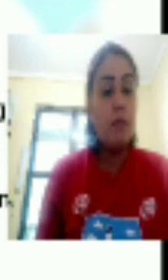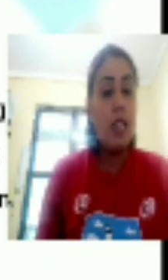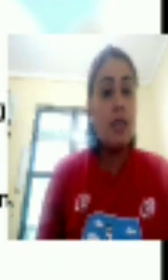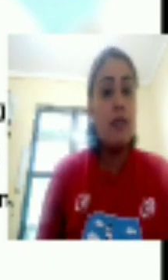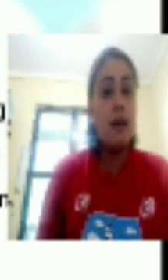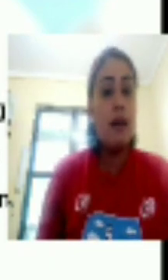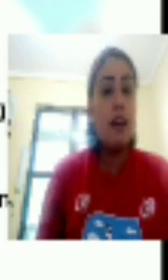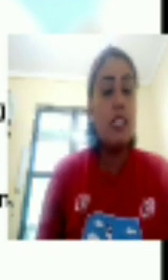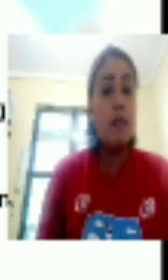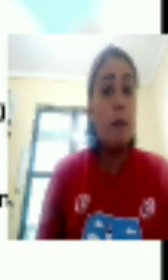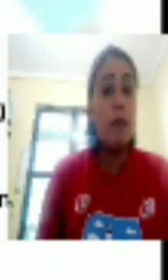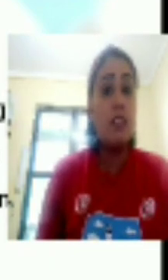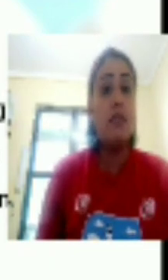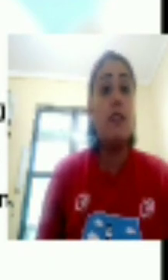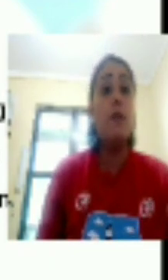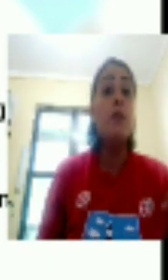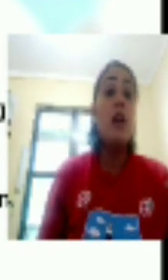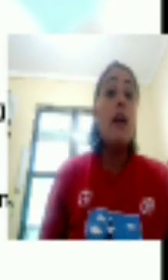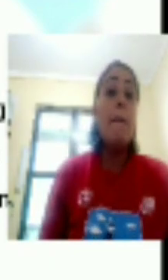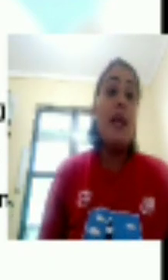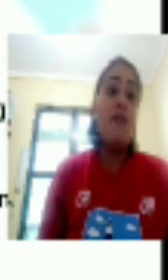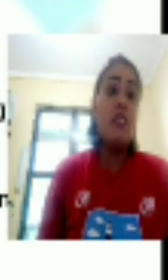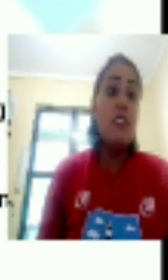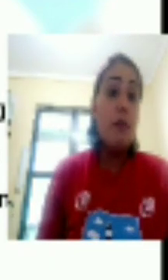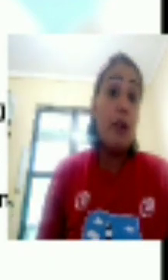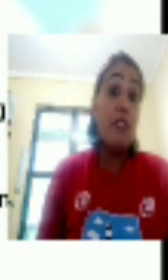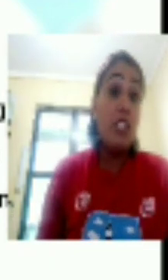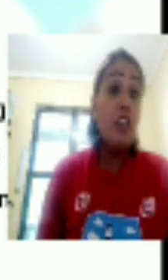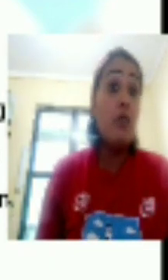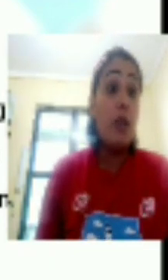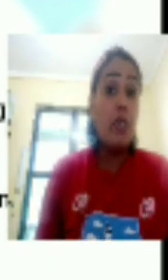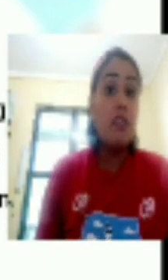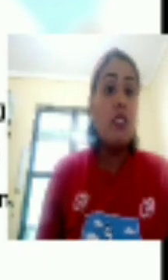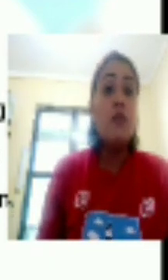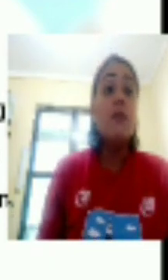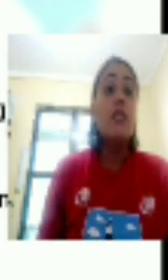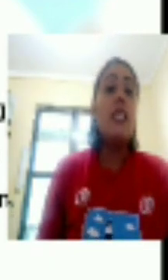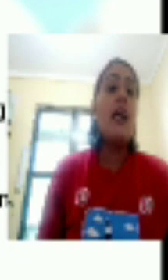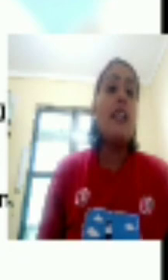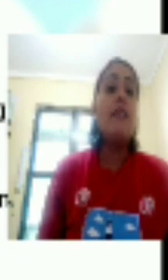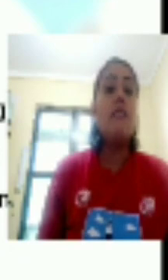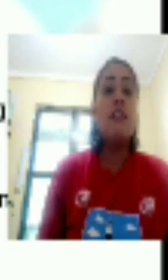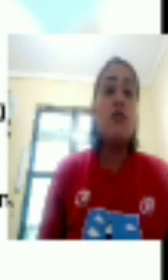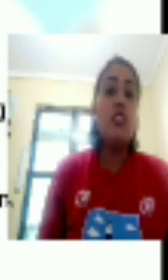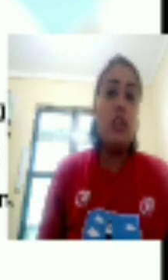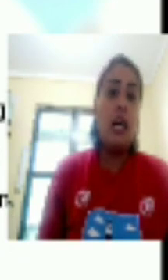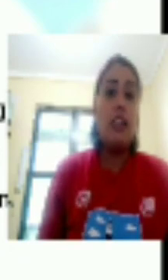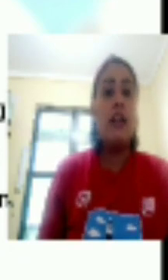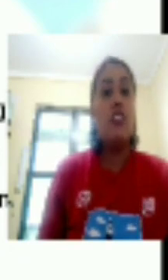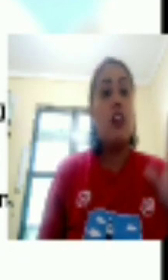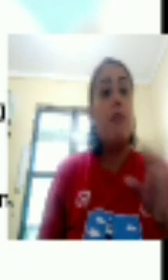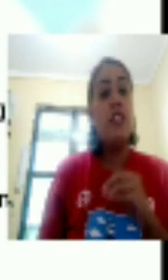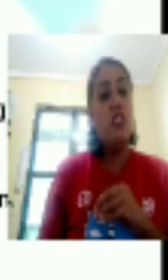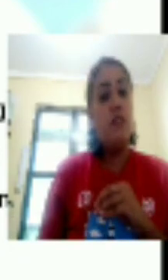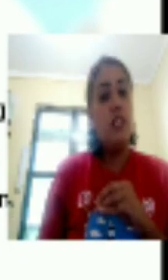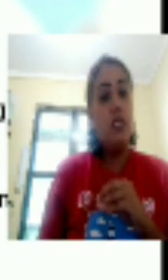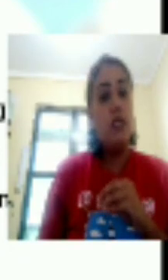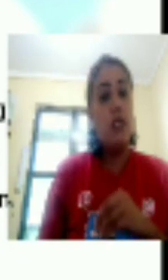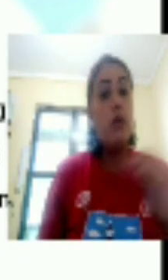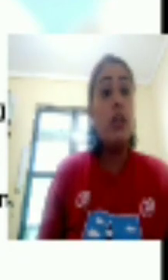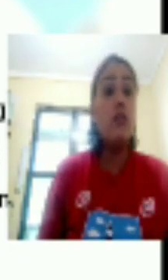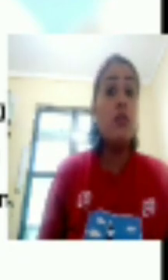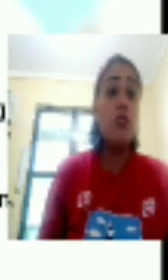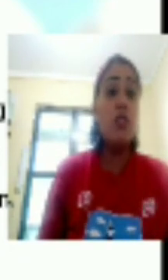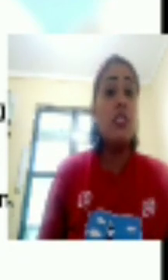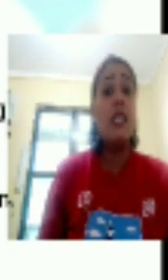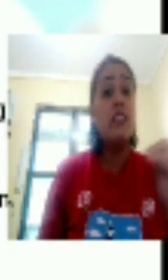orientar essa população, prevenir doenças, e aí tinham destaque nas campanhas de